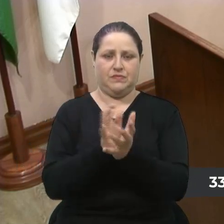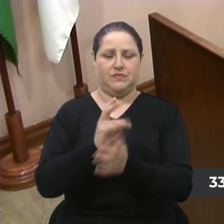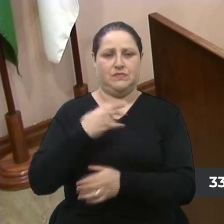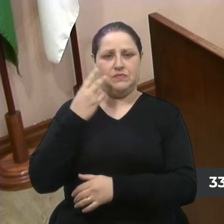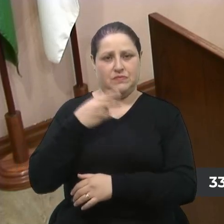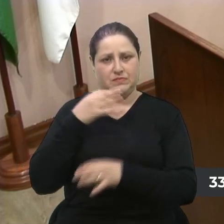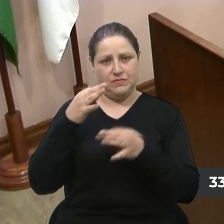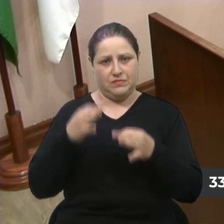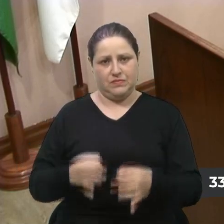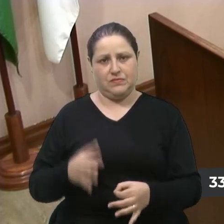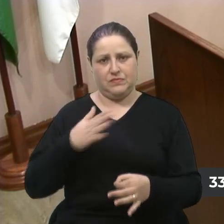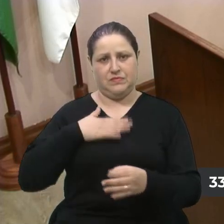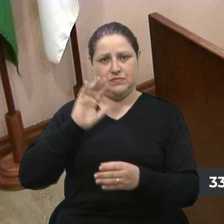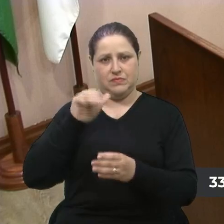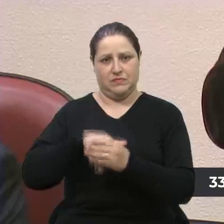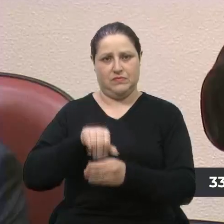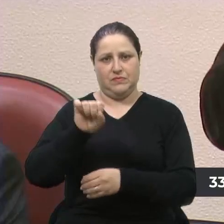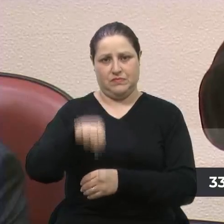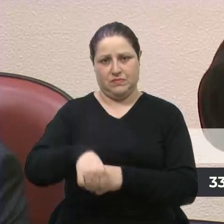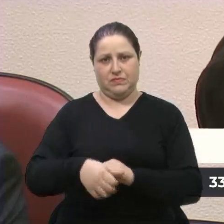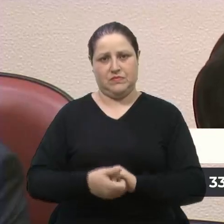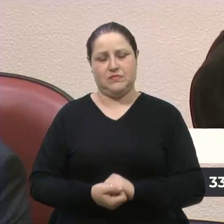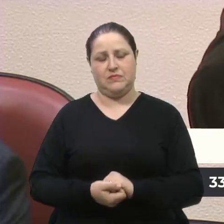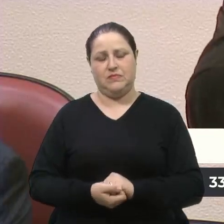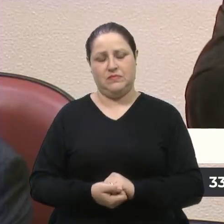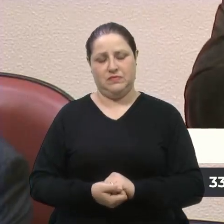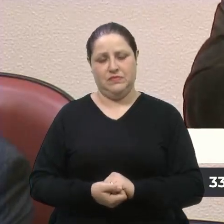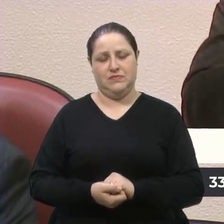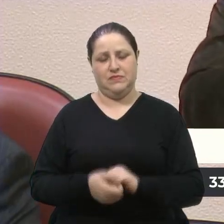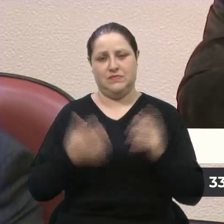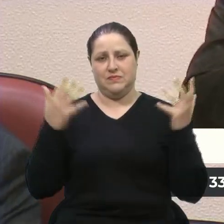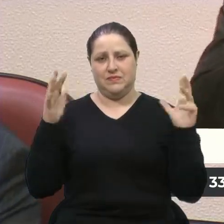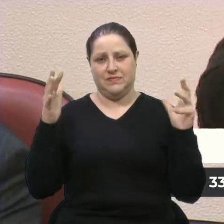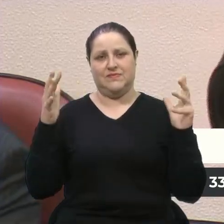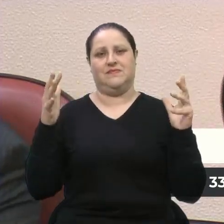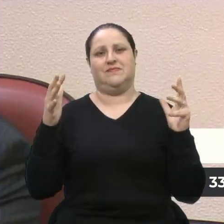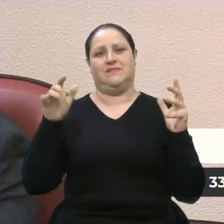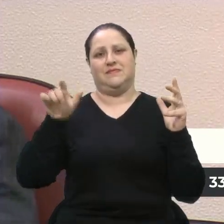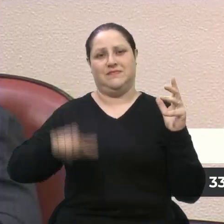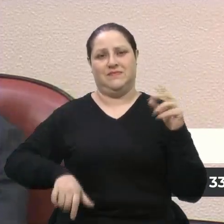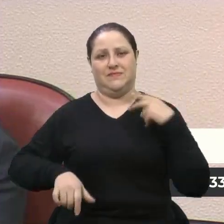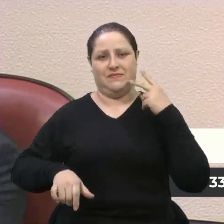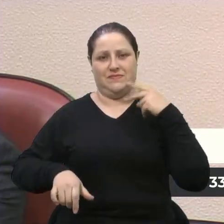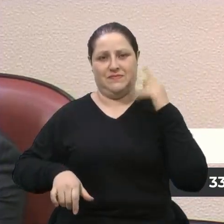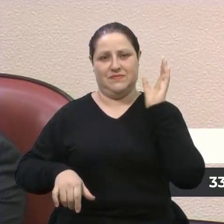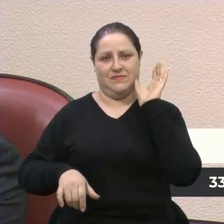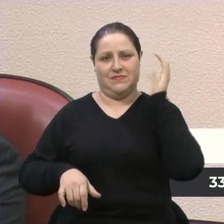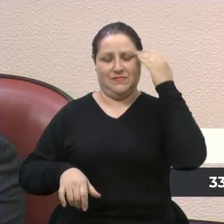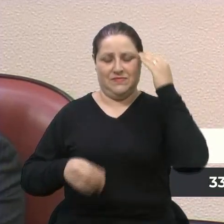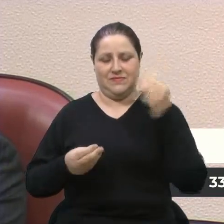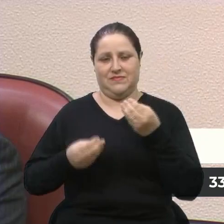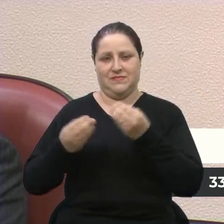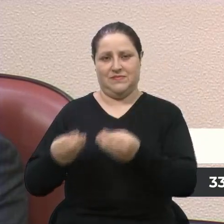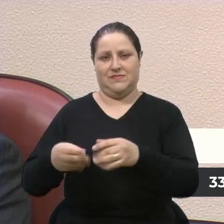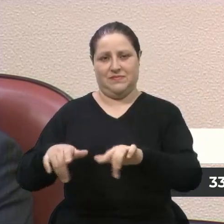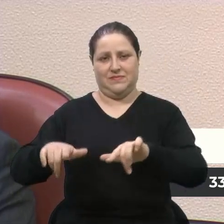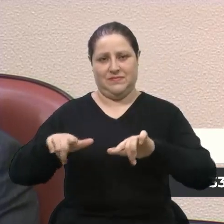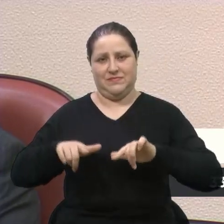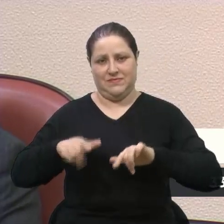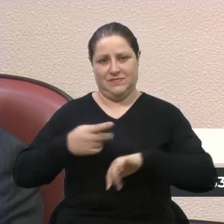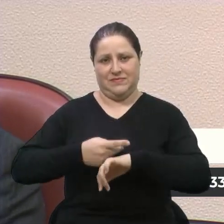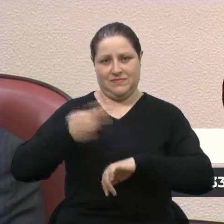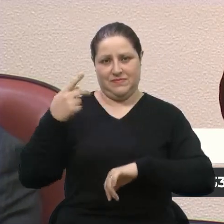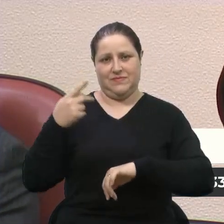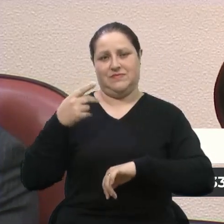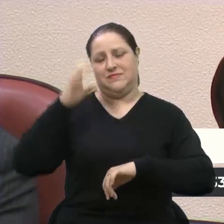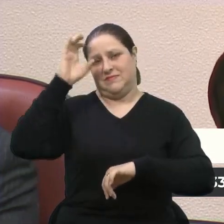será favorável e gostaria de parabenizar o vereador Felipe por dar o título de cidadão caxiense ao José